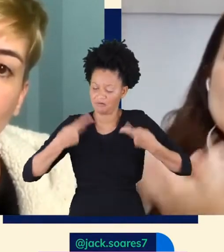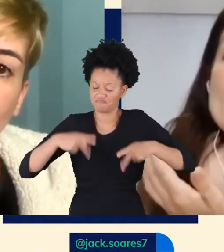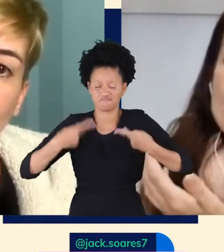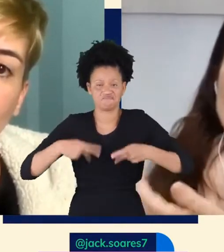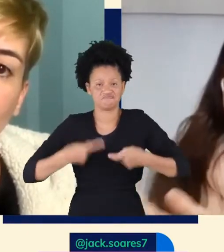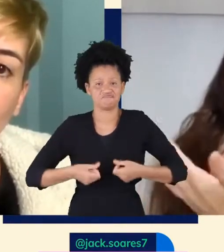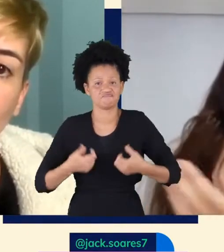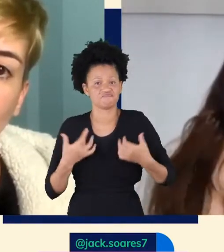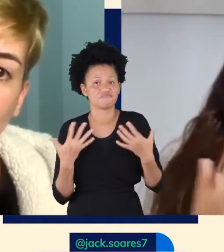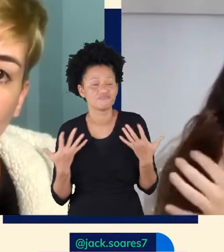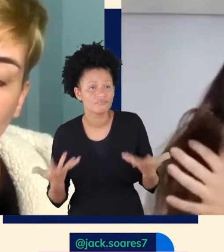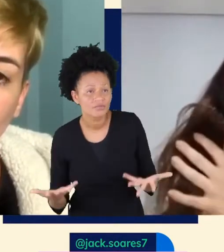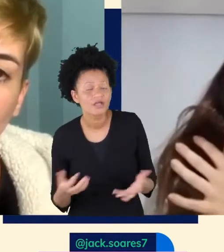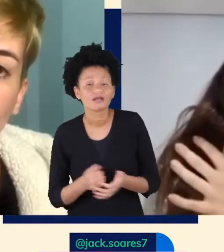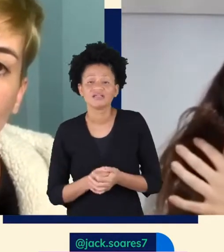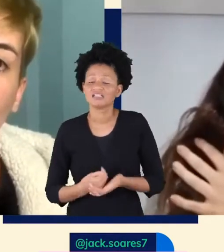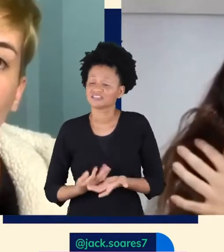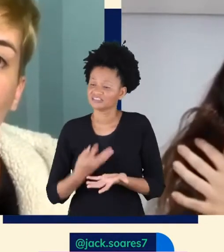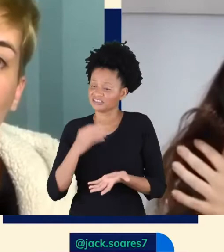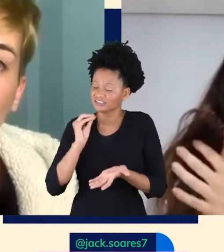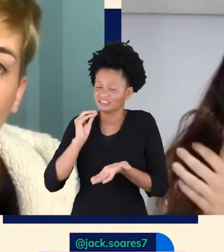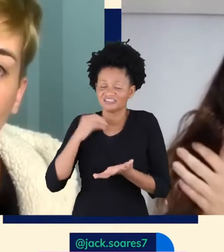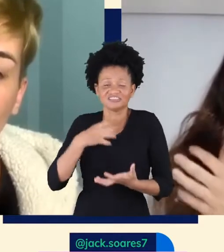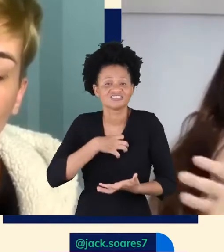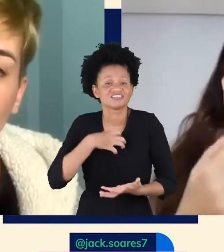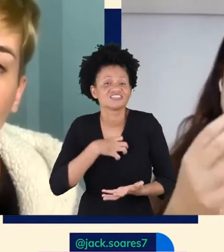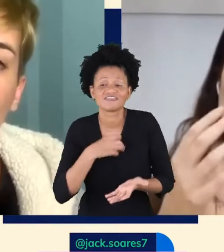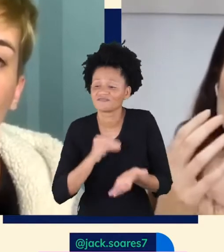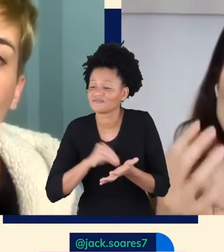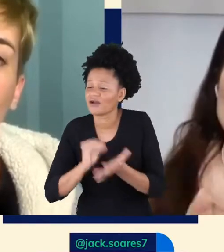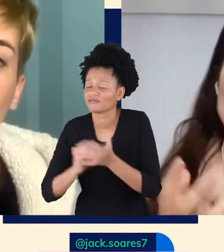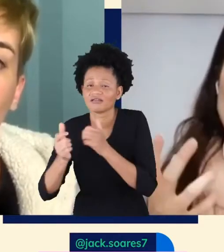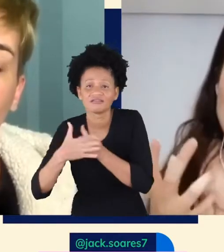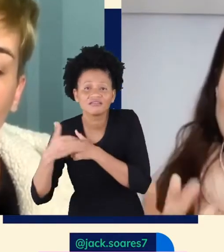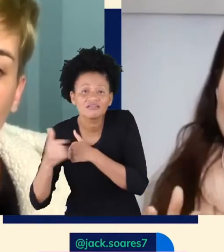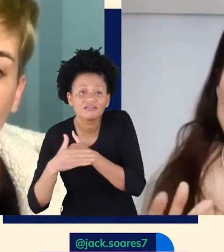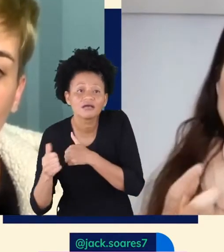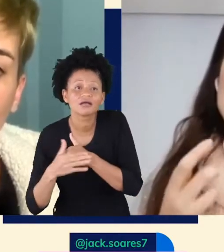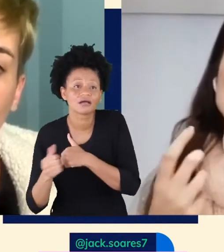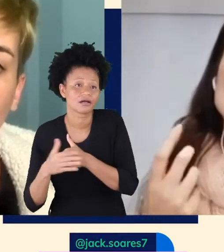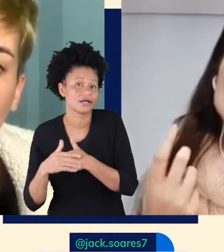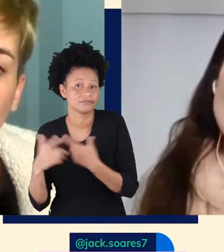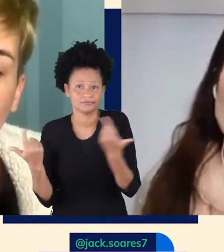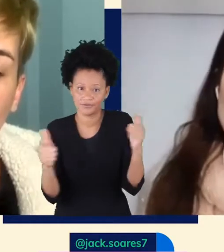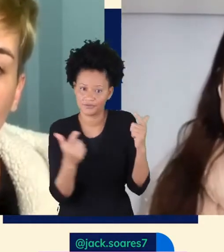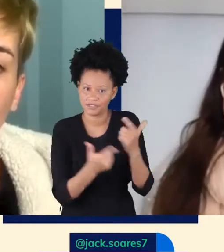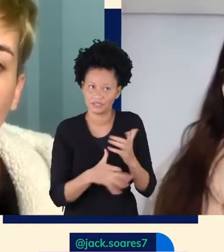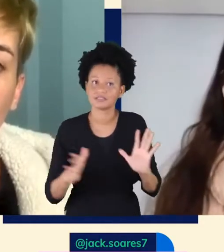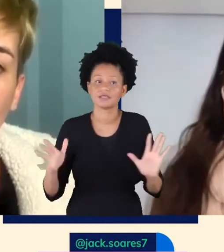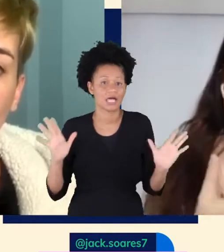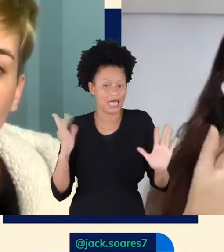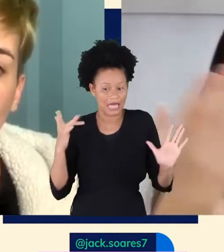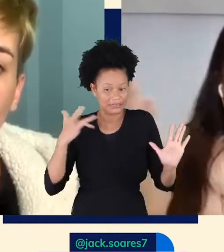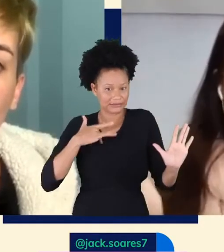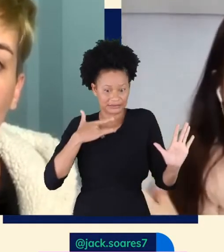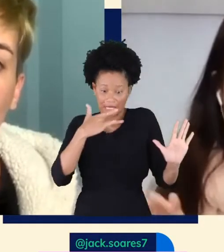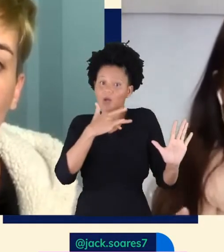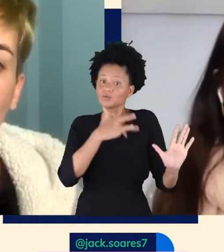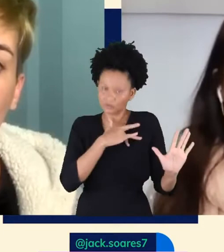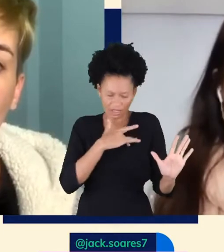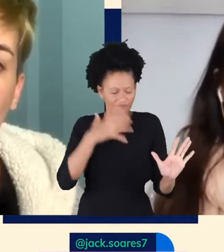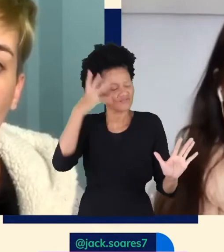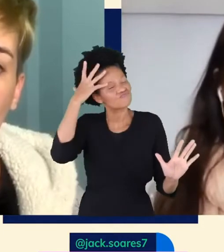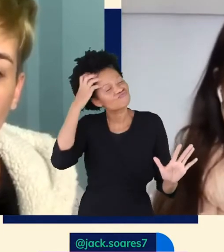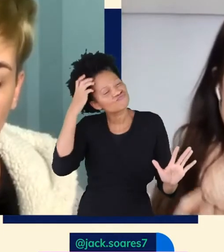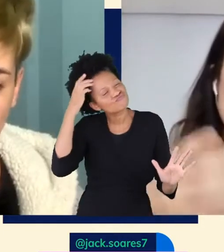de ter esse afeto que ela mesma providencia isso, né? Então, uma criança muito carente, que é privada desse contato físico